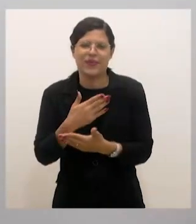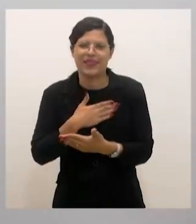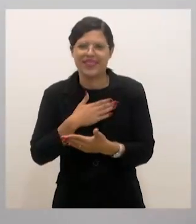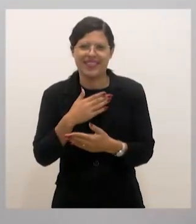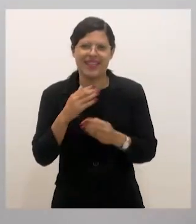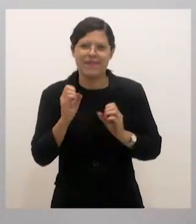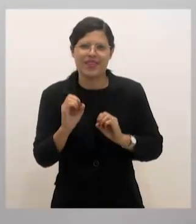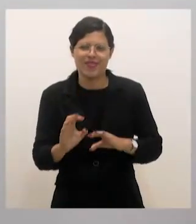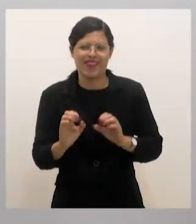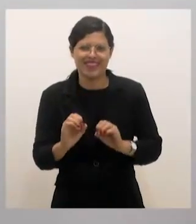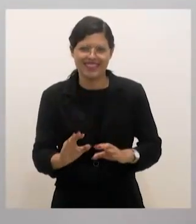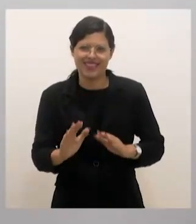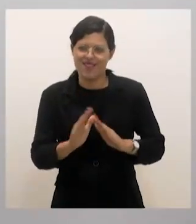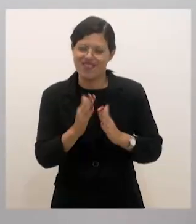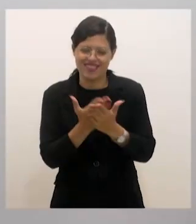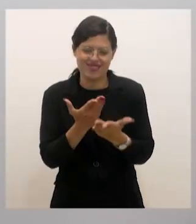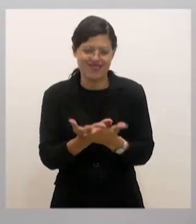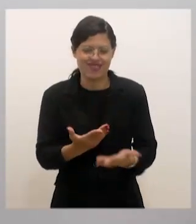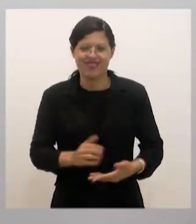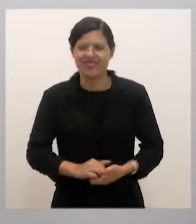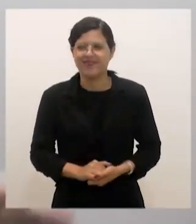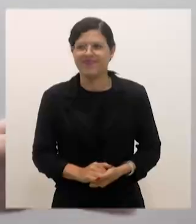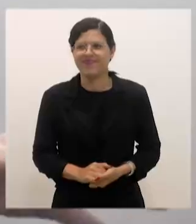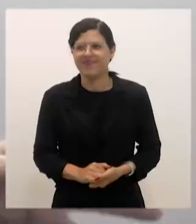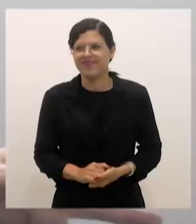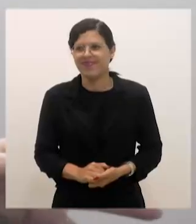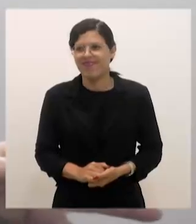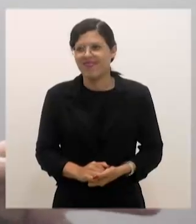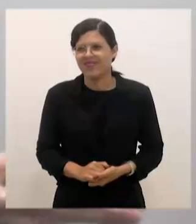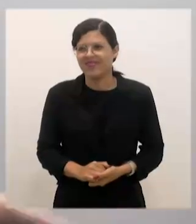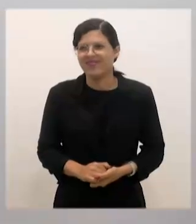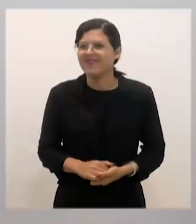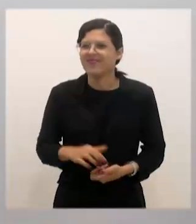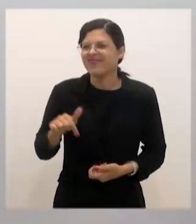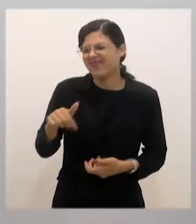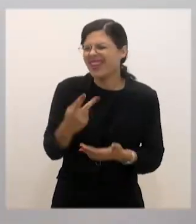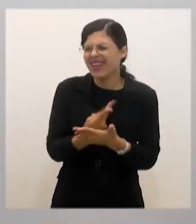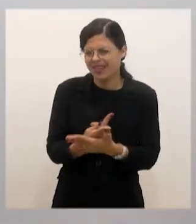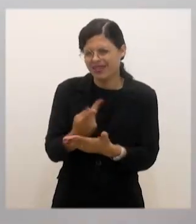falha da sua educação escolar. Para você não brigar comigo, falha da sua assessoria.